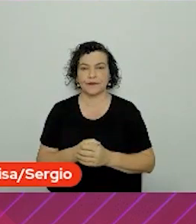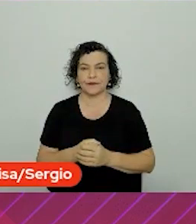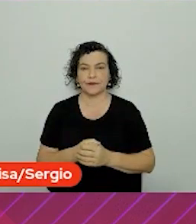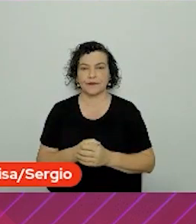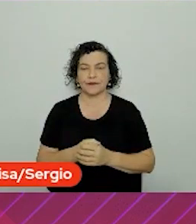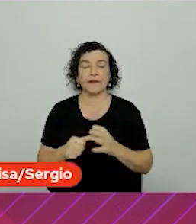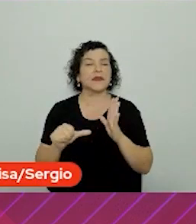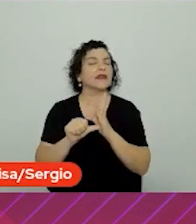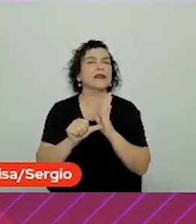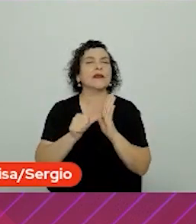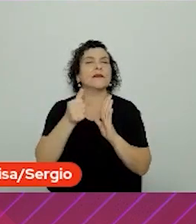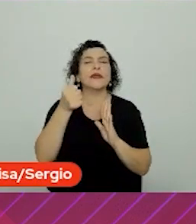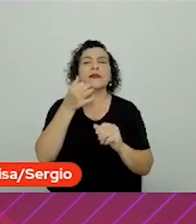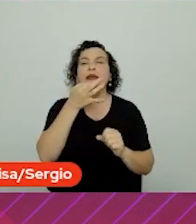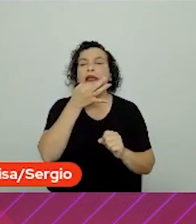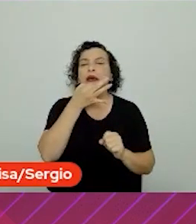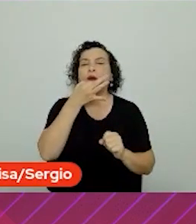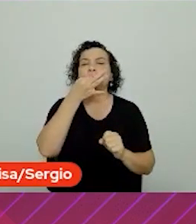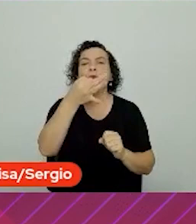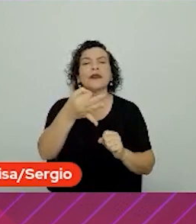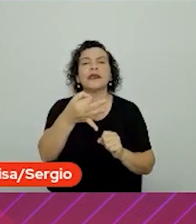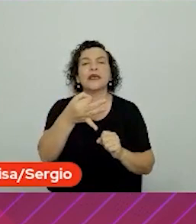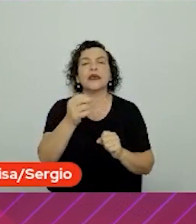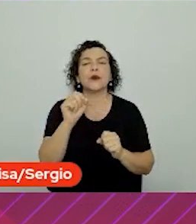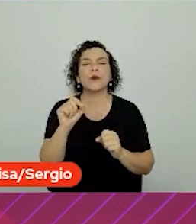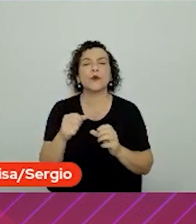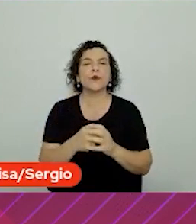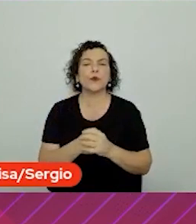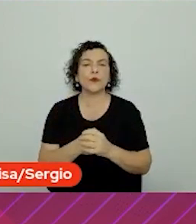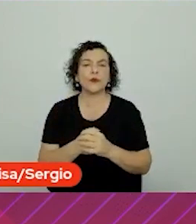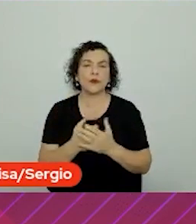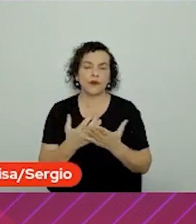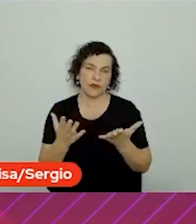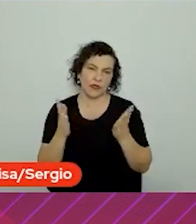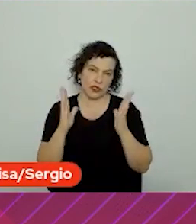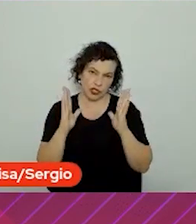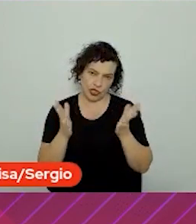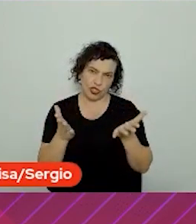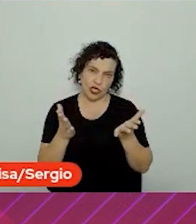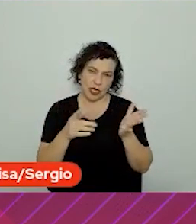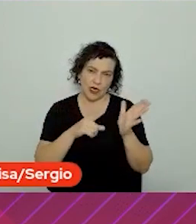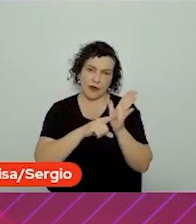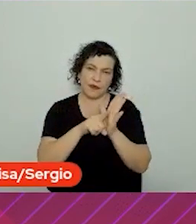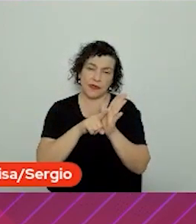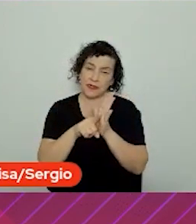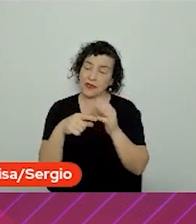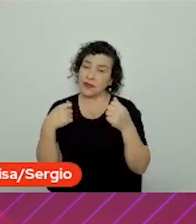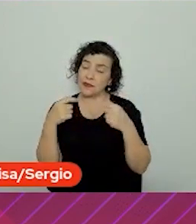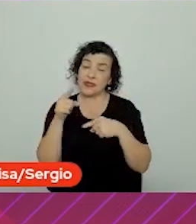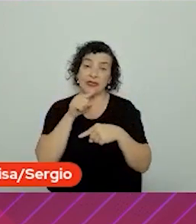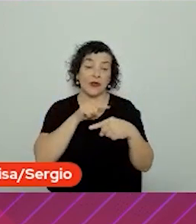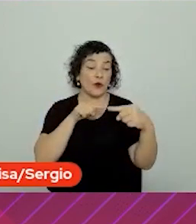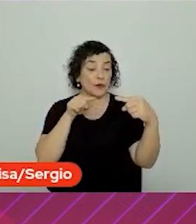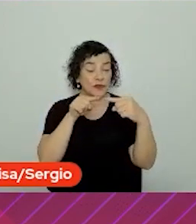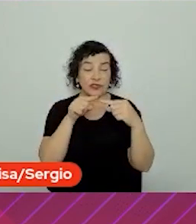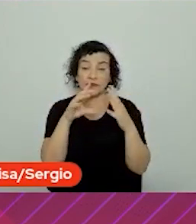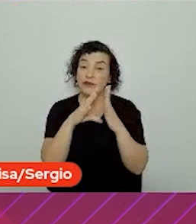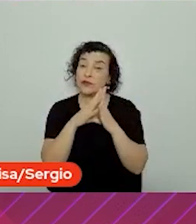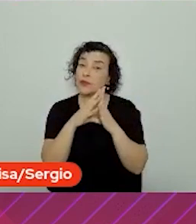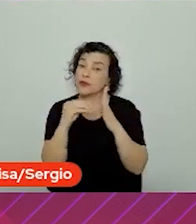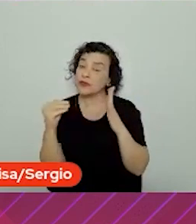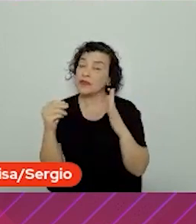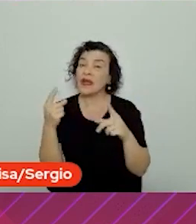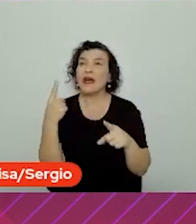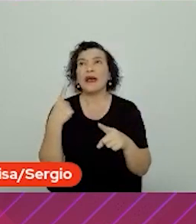primeira sugestão que eu trago, né, de acordo com os aprendizados que eu tive? Focar no objetivo do modelo. Cara, por que que eu